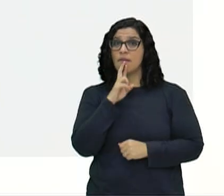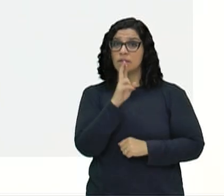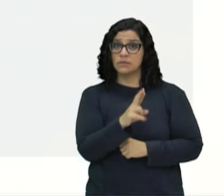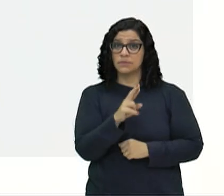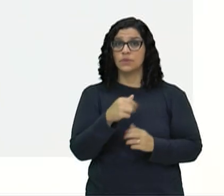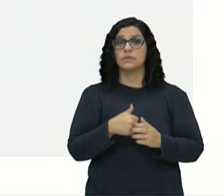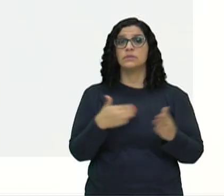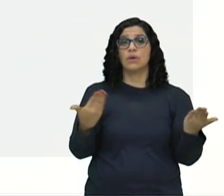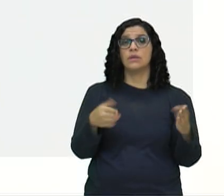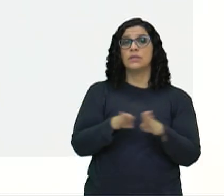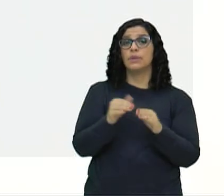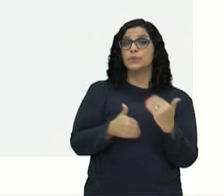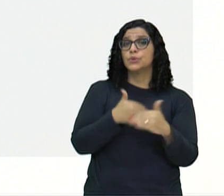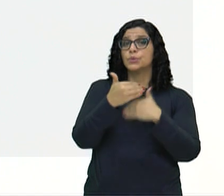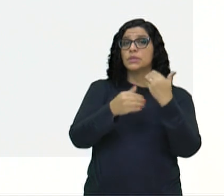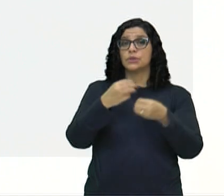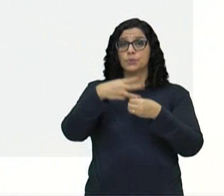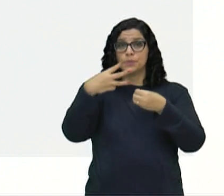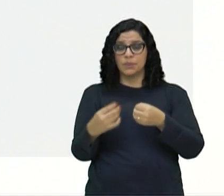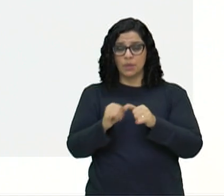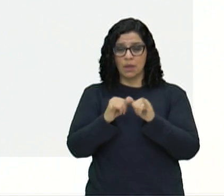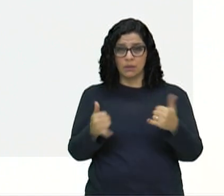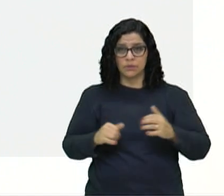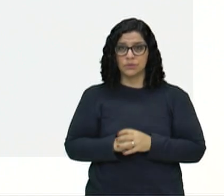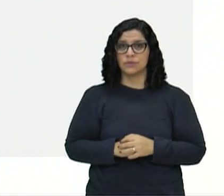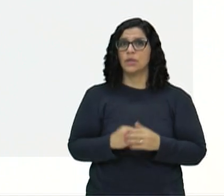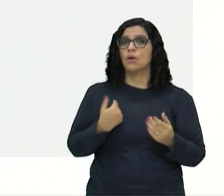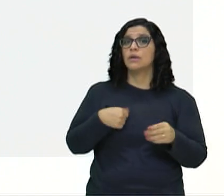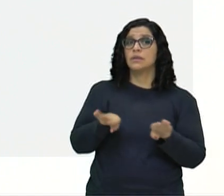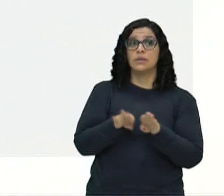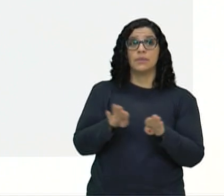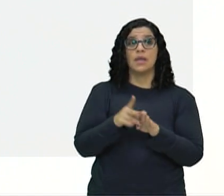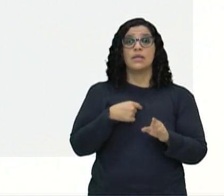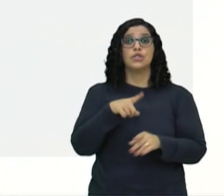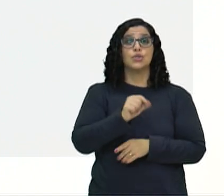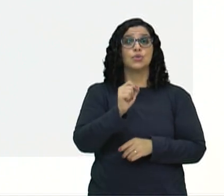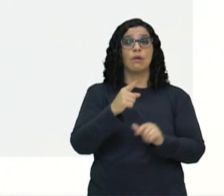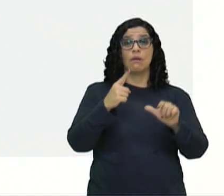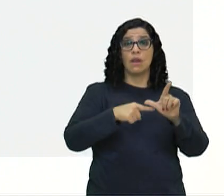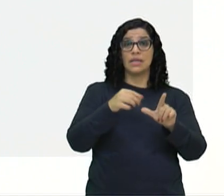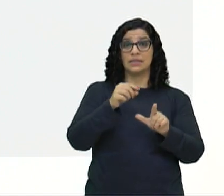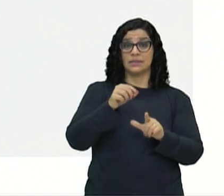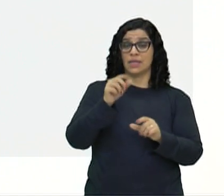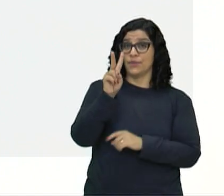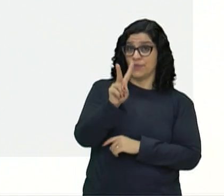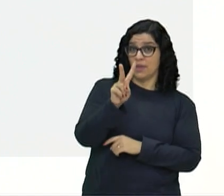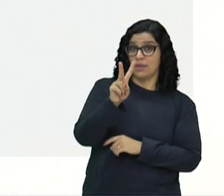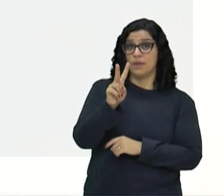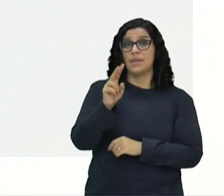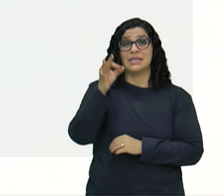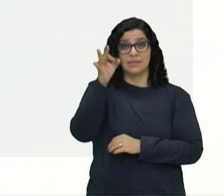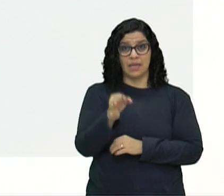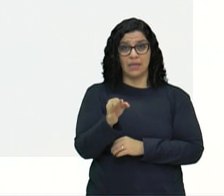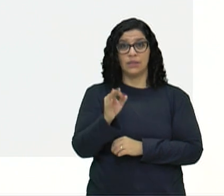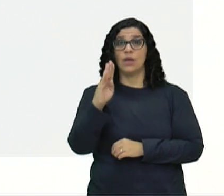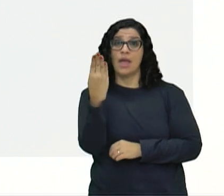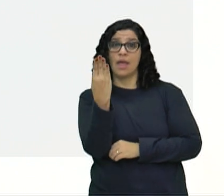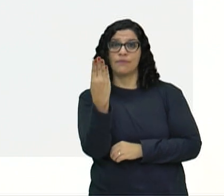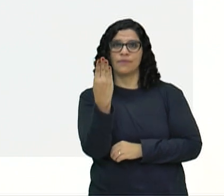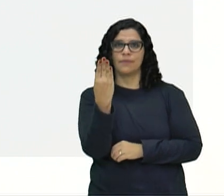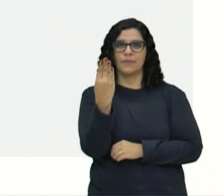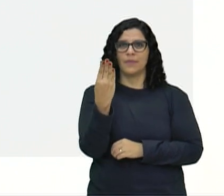abaixo, relativo ao processo do metabolismo energético. Marque V para as verdadeiras, F para as falsas e corrija as falsas. Então